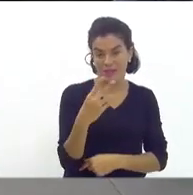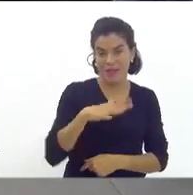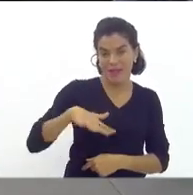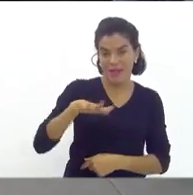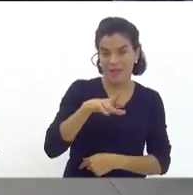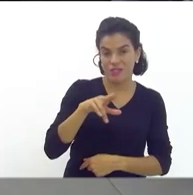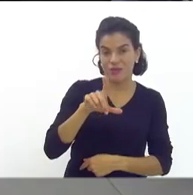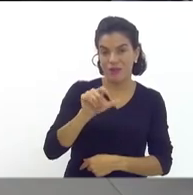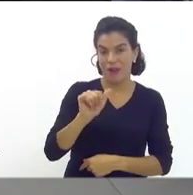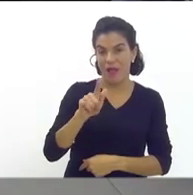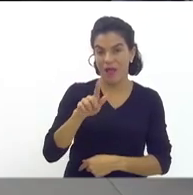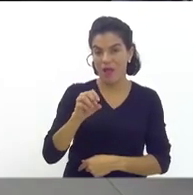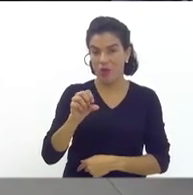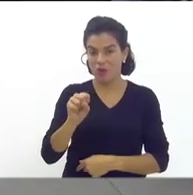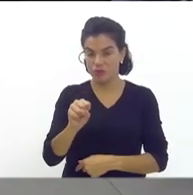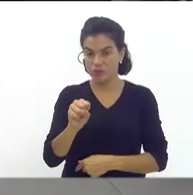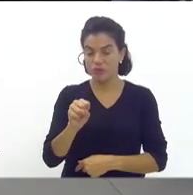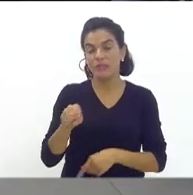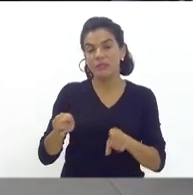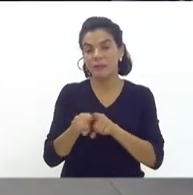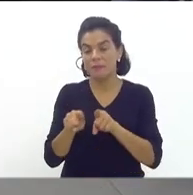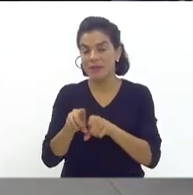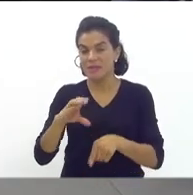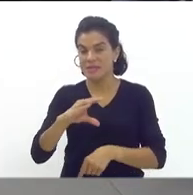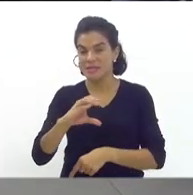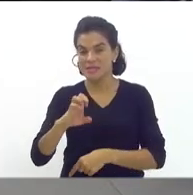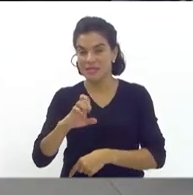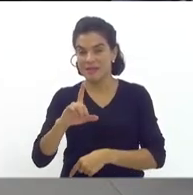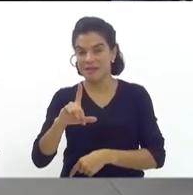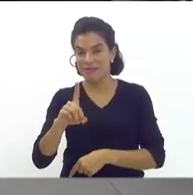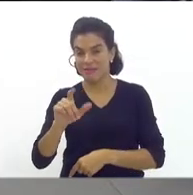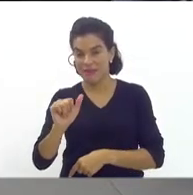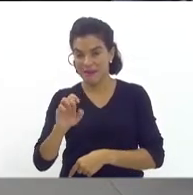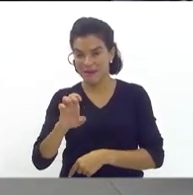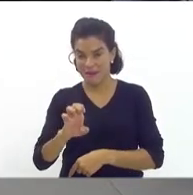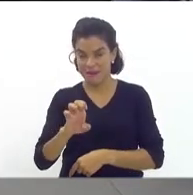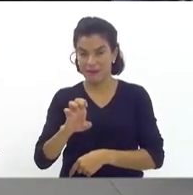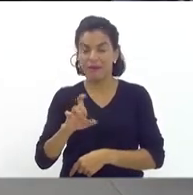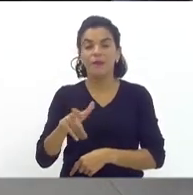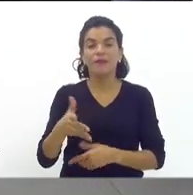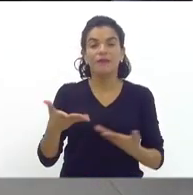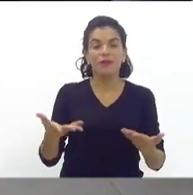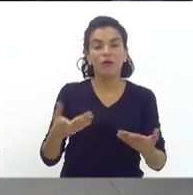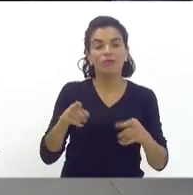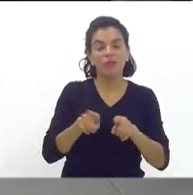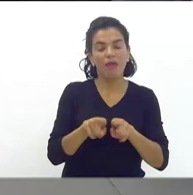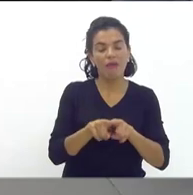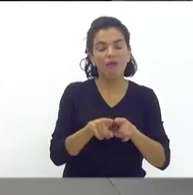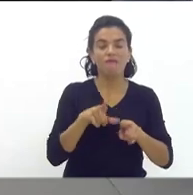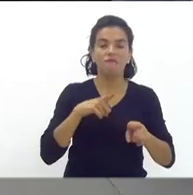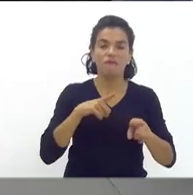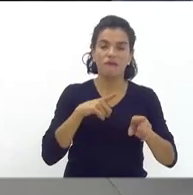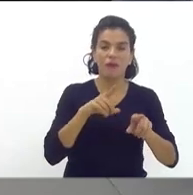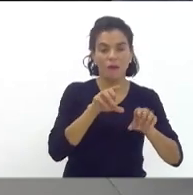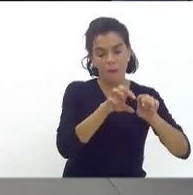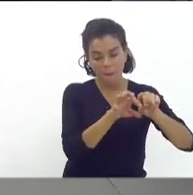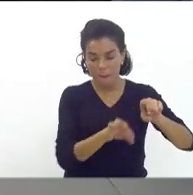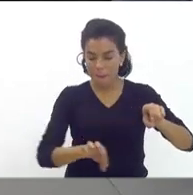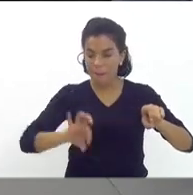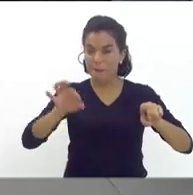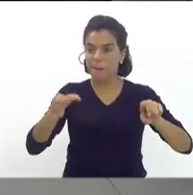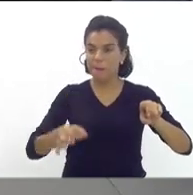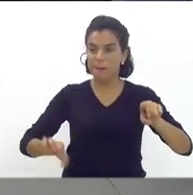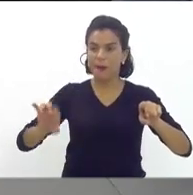e a concessionária do gás e a Cedae vieram as concessões do saneamento né a gente